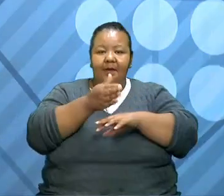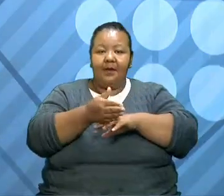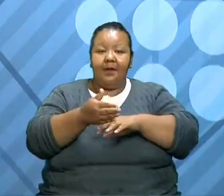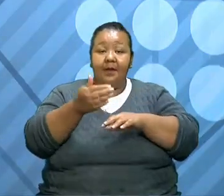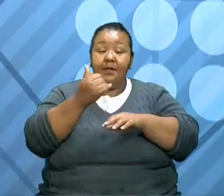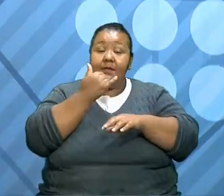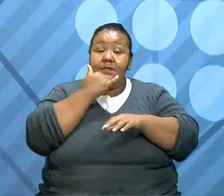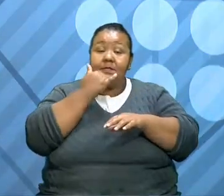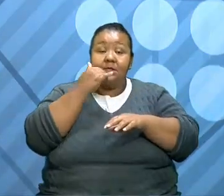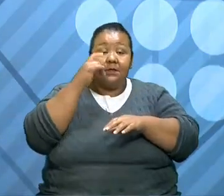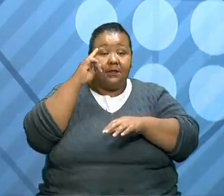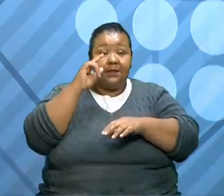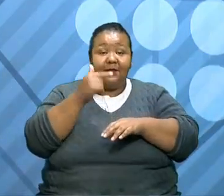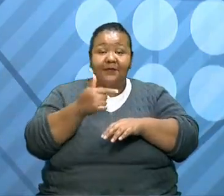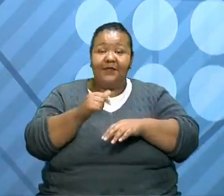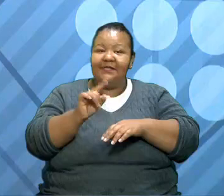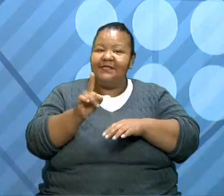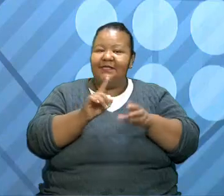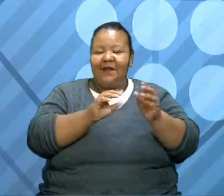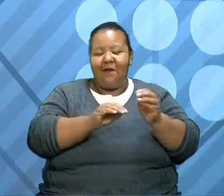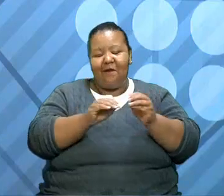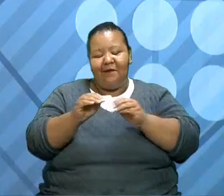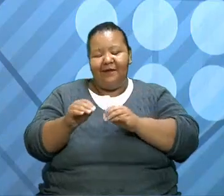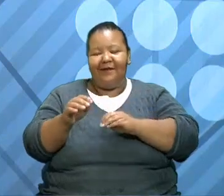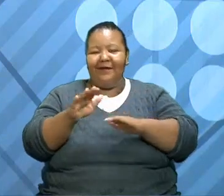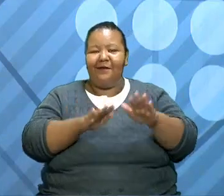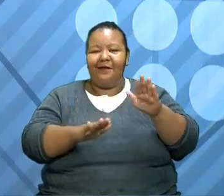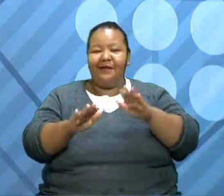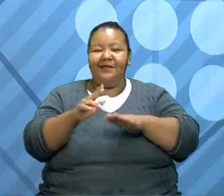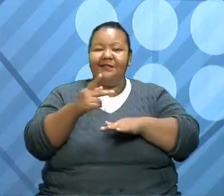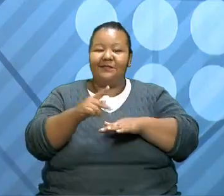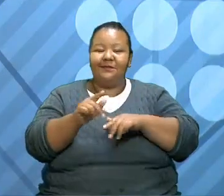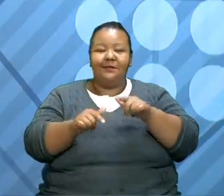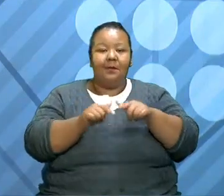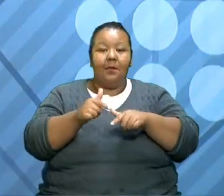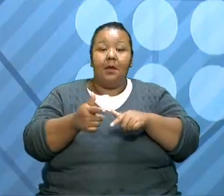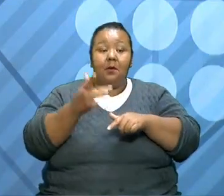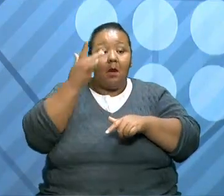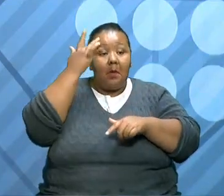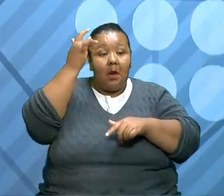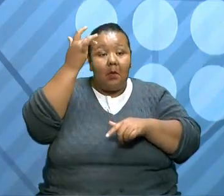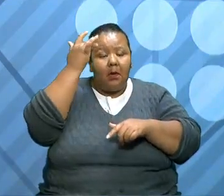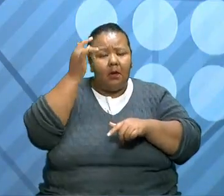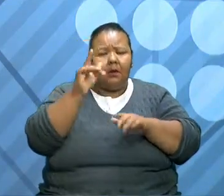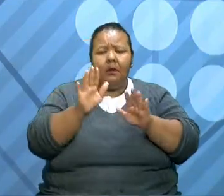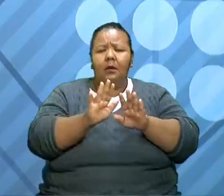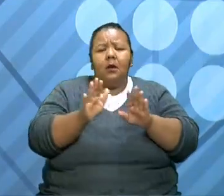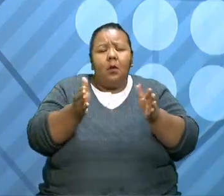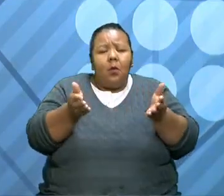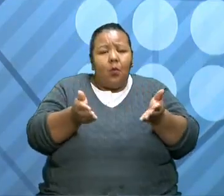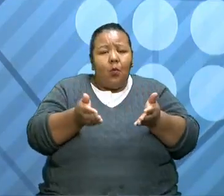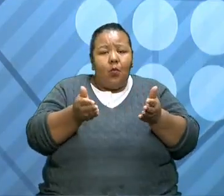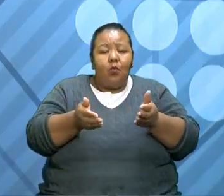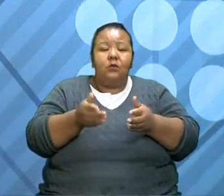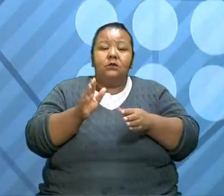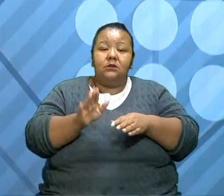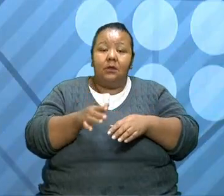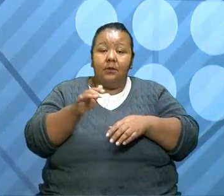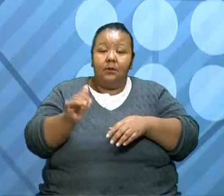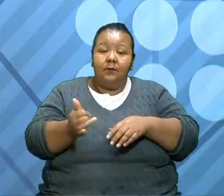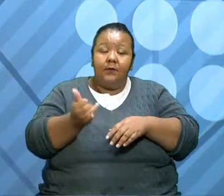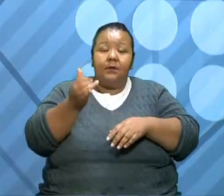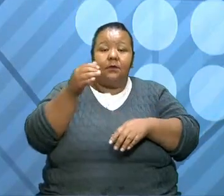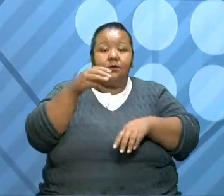20, não procrastine, organize seu trabalho, não deixa para depois que você pode fazer agora. Já pega uns minutinhos